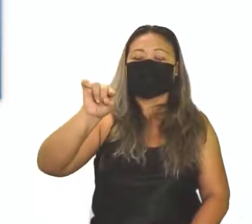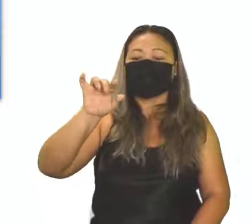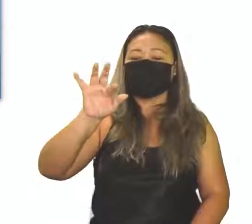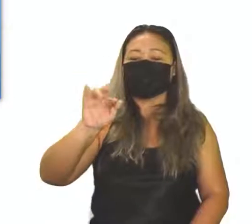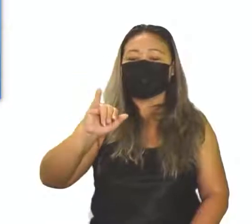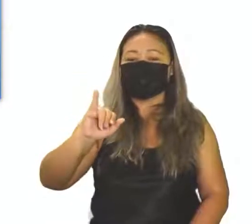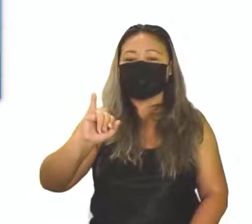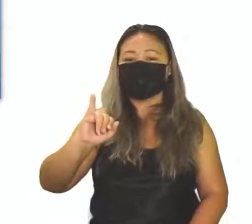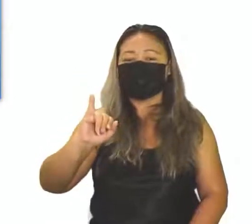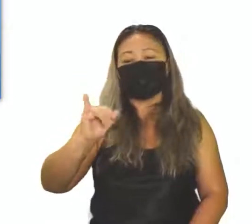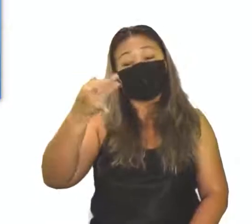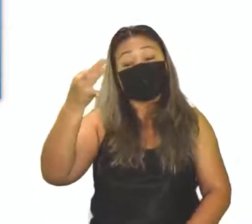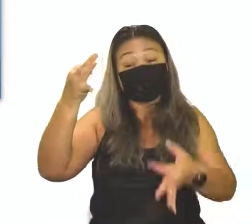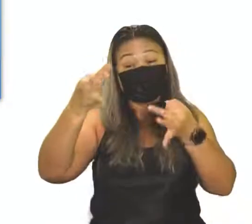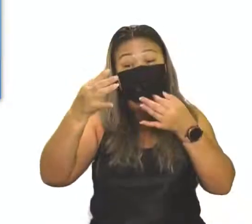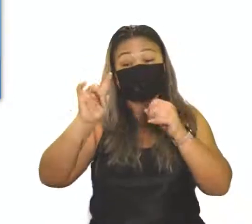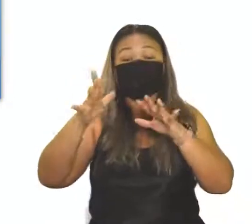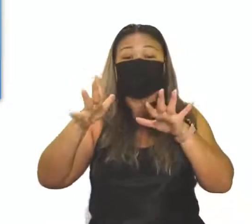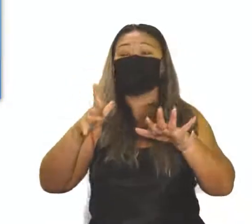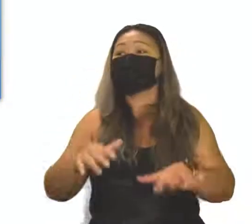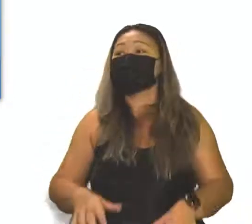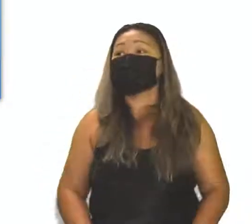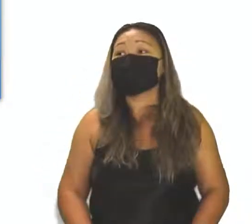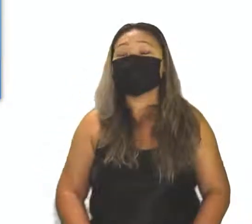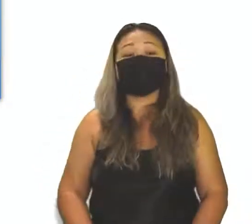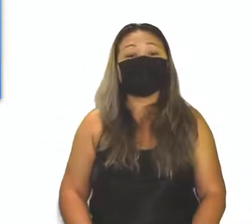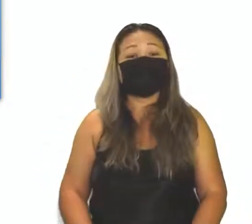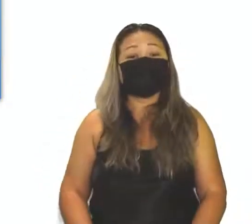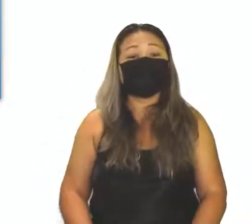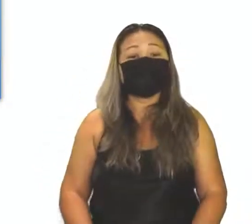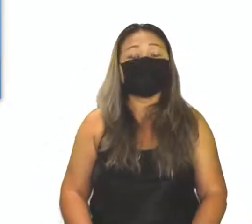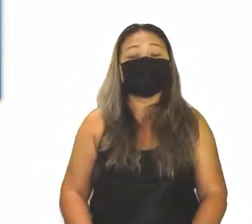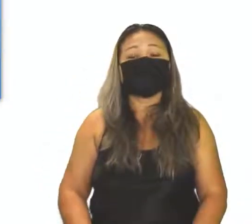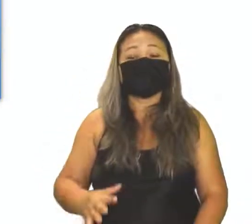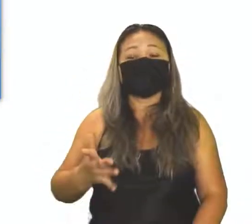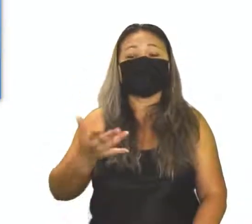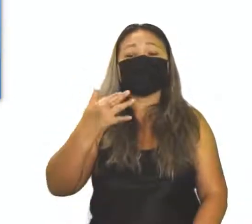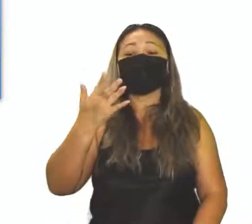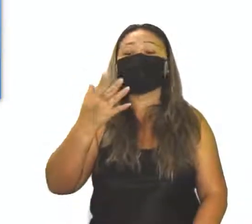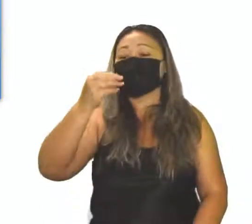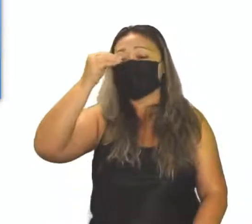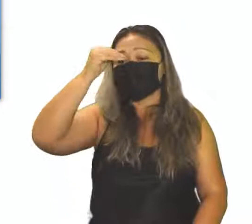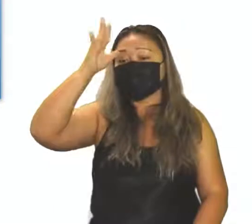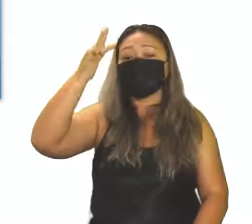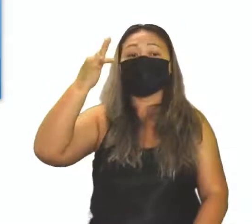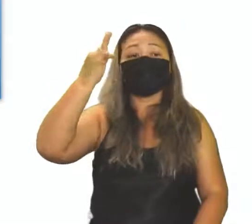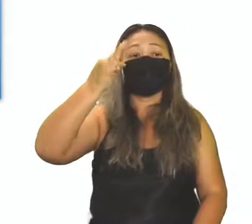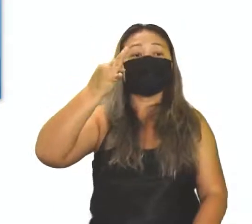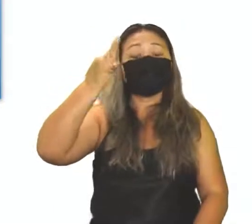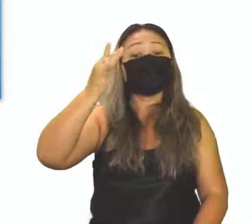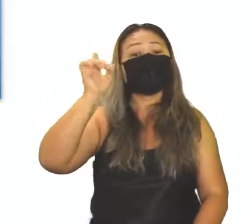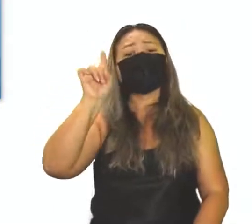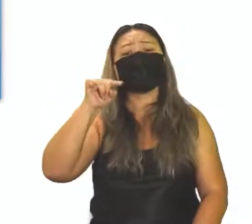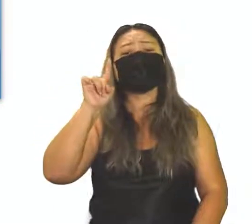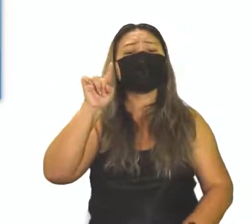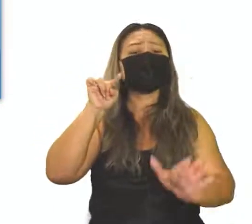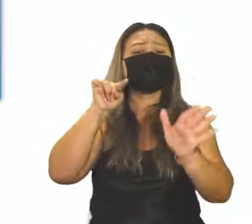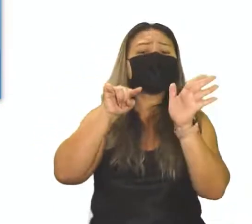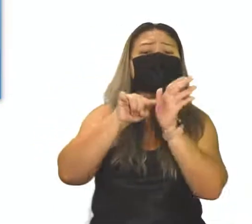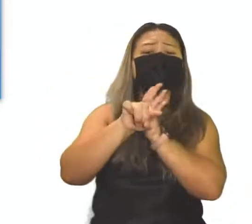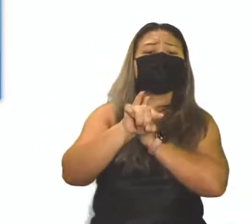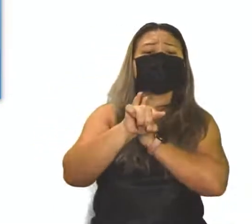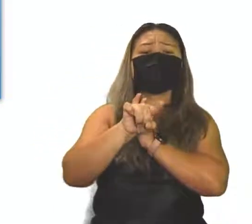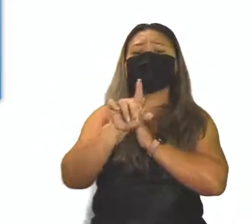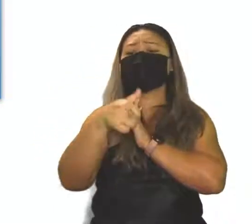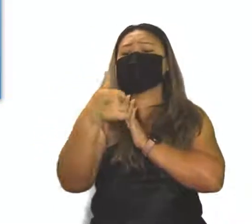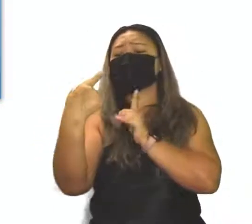Ficou bem perfeito não, mas é isso. O conhecimento filosófico, ele busca questionar à luz